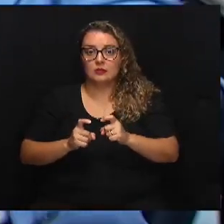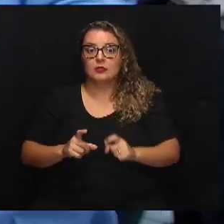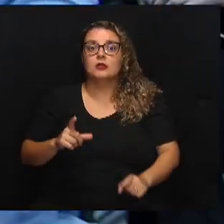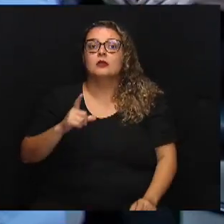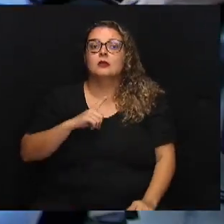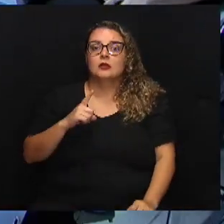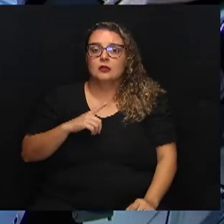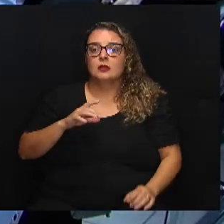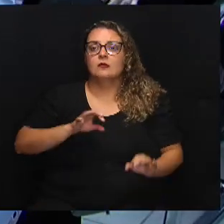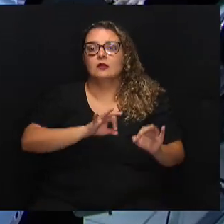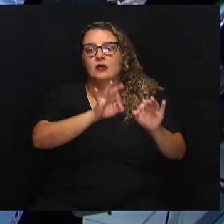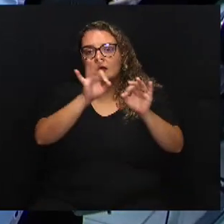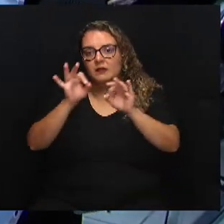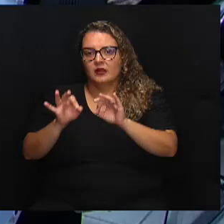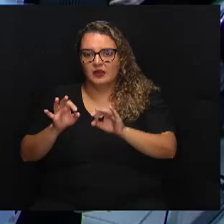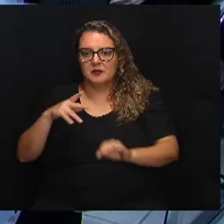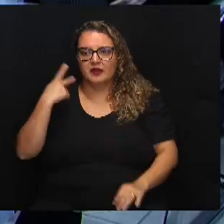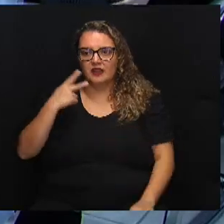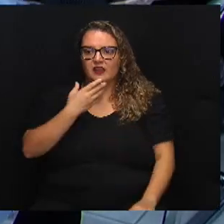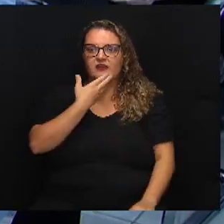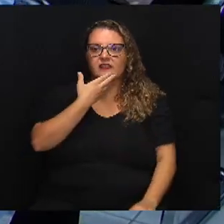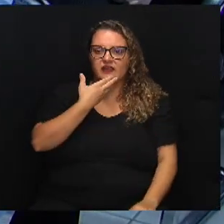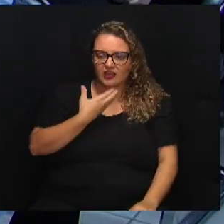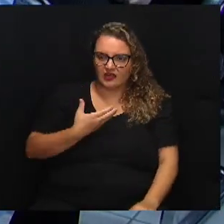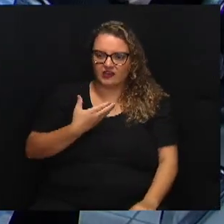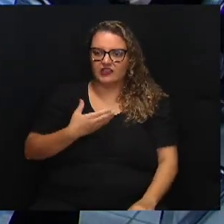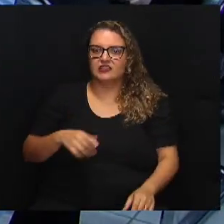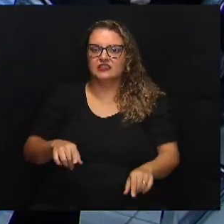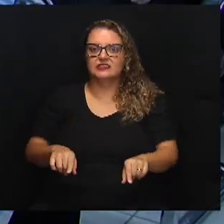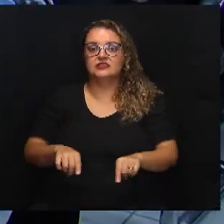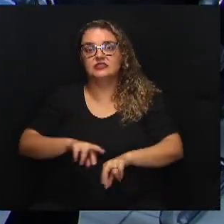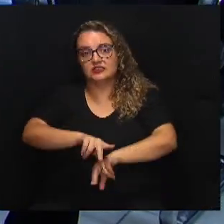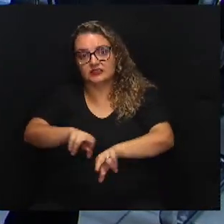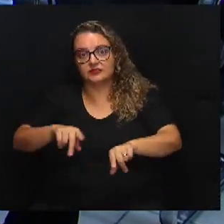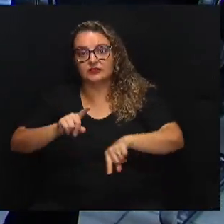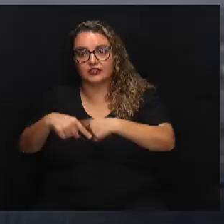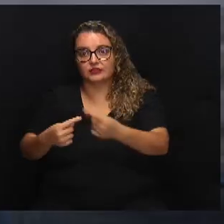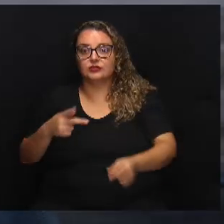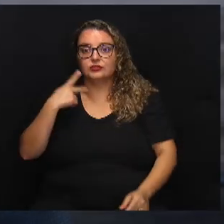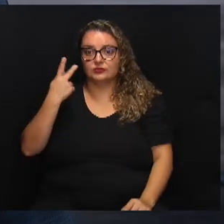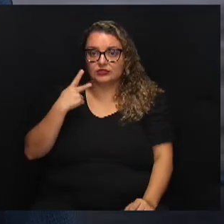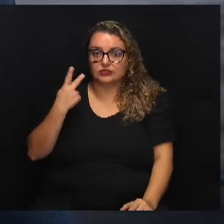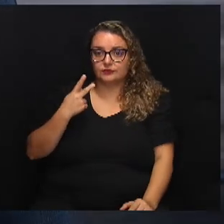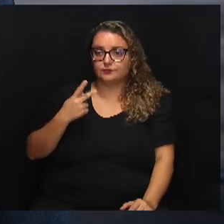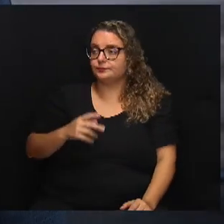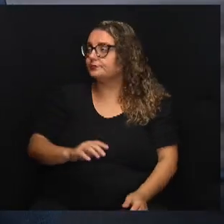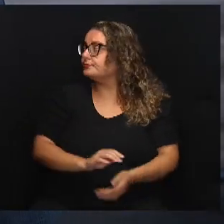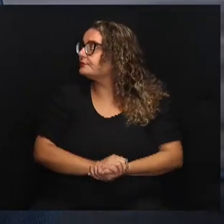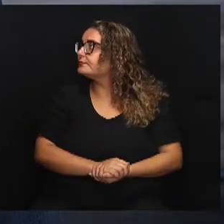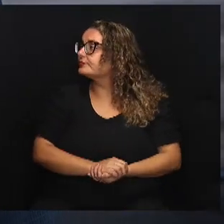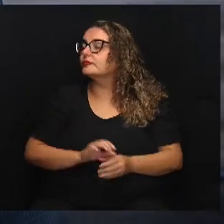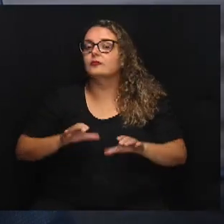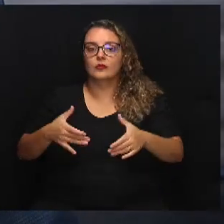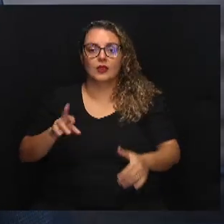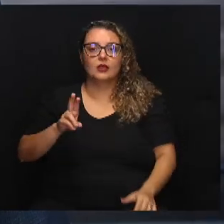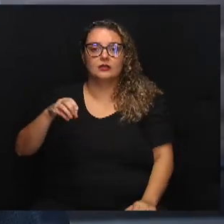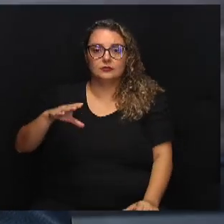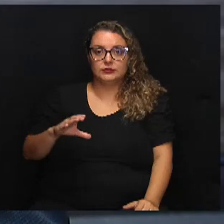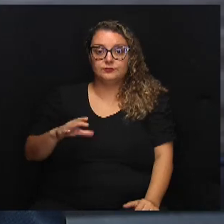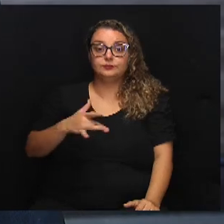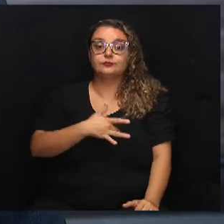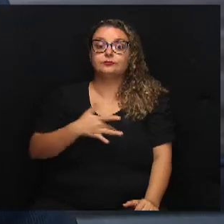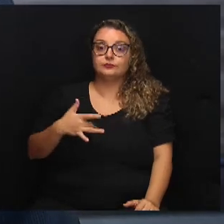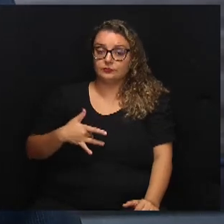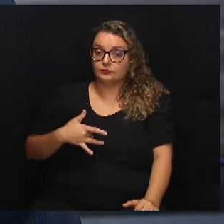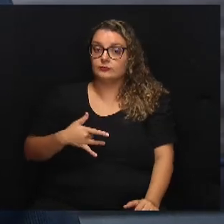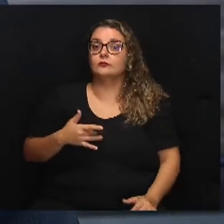foi acompanhada pelo vereador Carmo Luiz, entre outros parlamentares. No Parlamento Metropolitano, a saúde tem